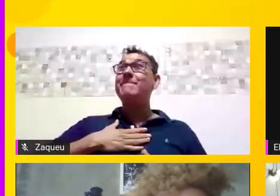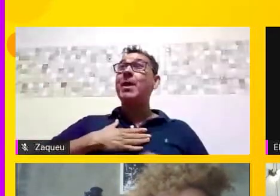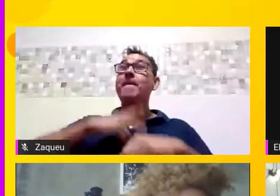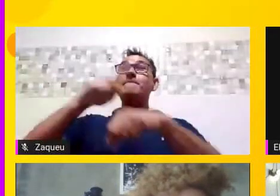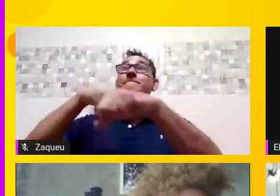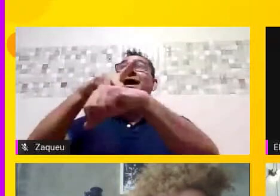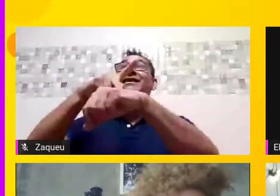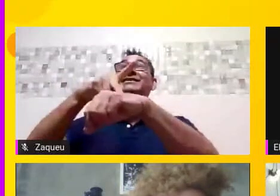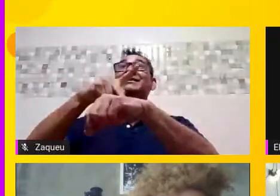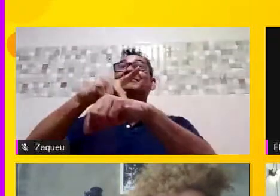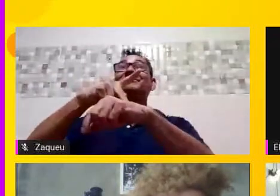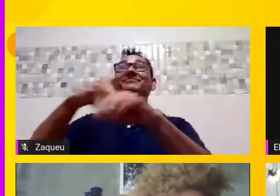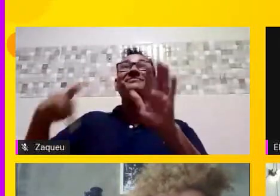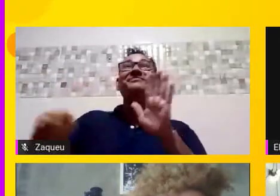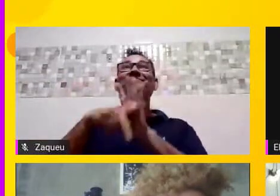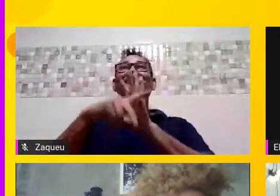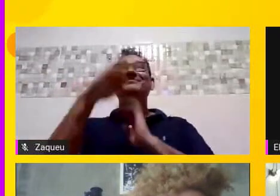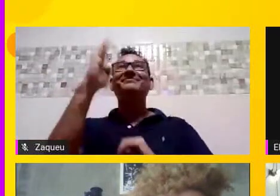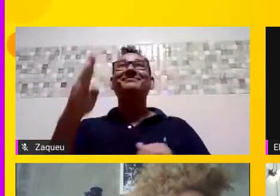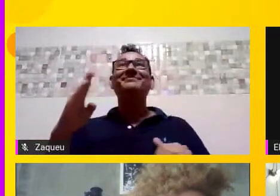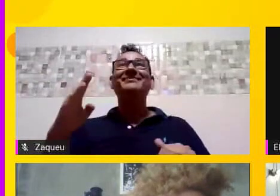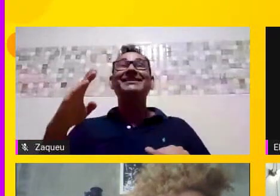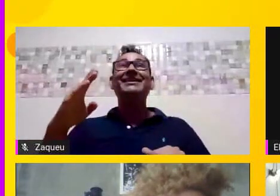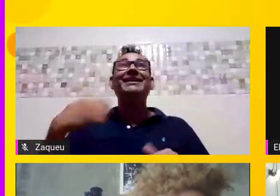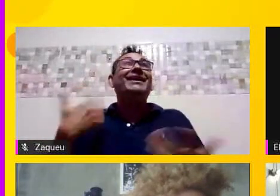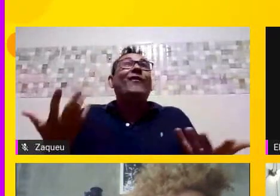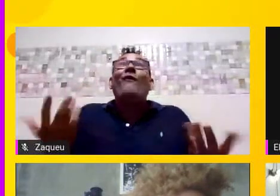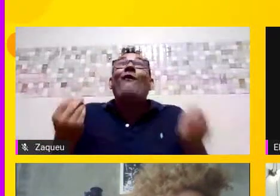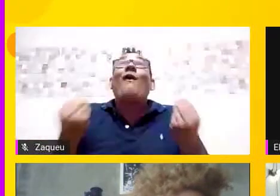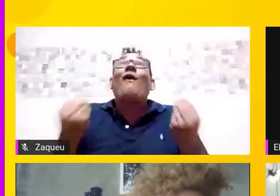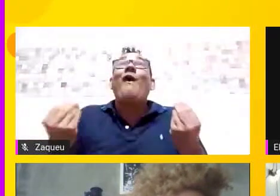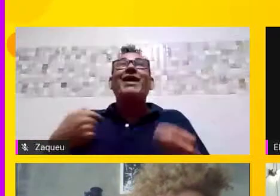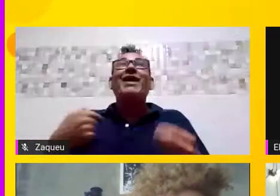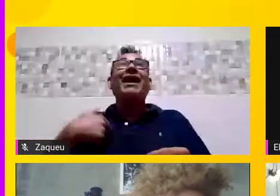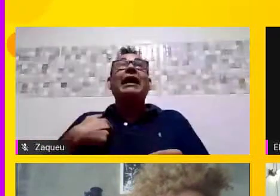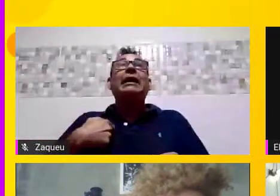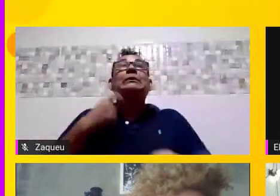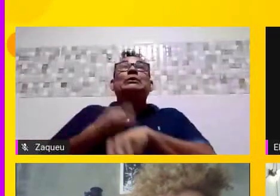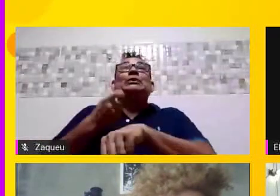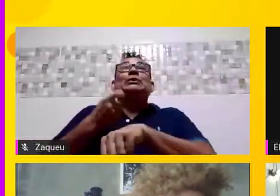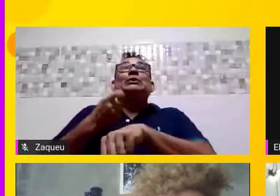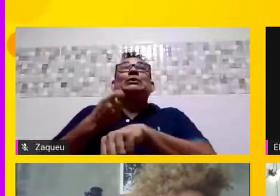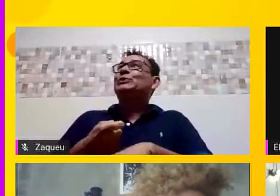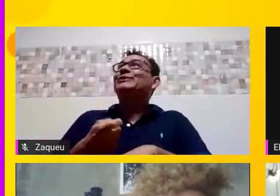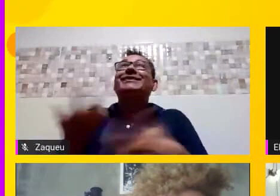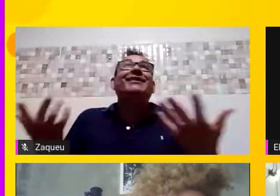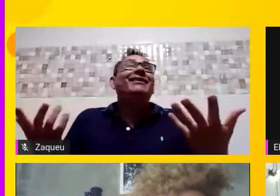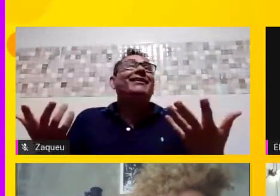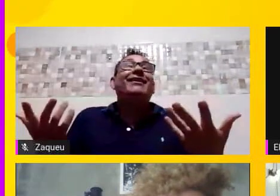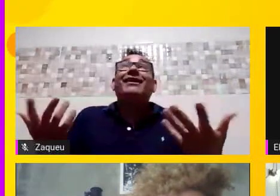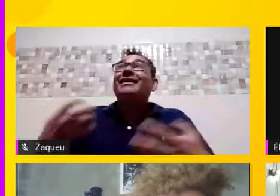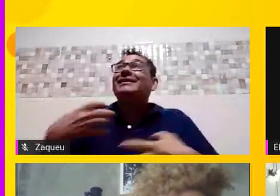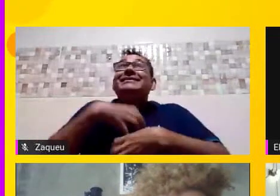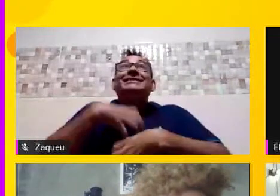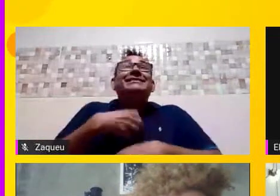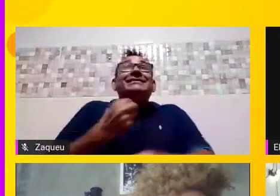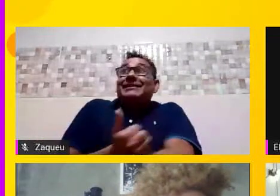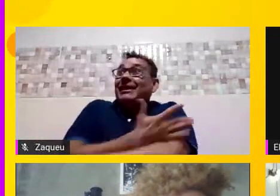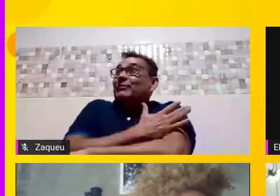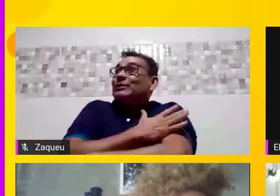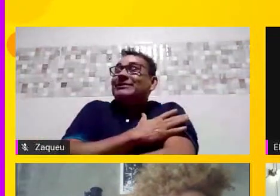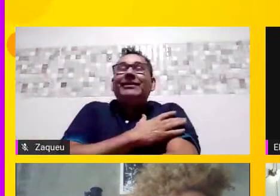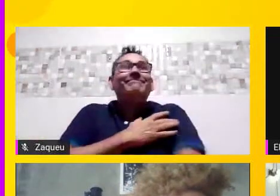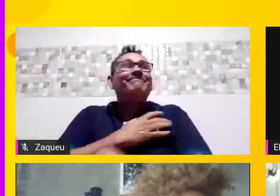sem me emocionar, porque pela dor de ser tão tardio ao mesmo tempo, mas por